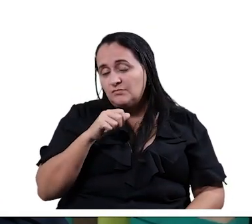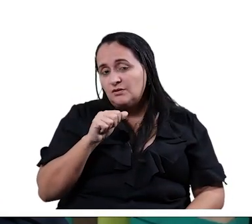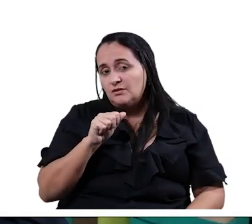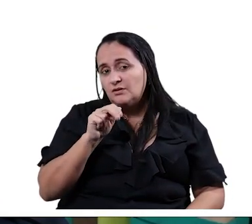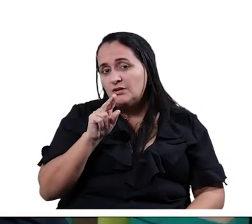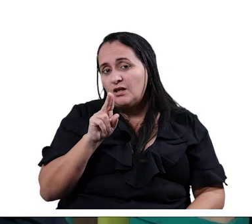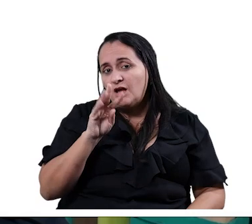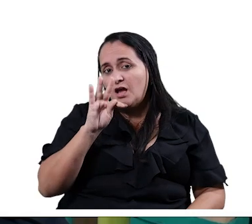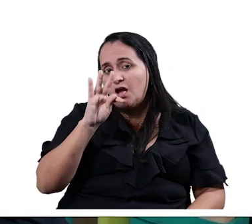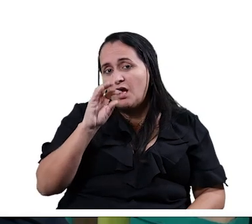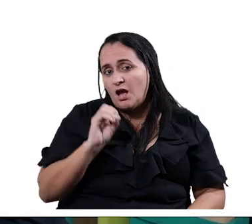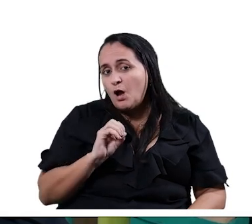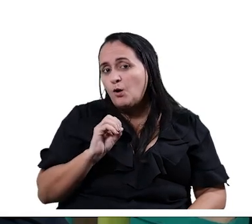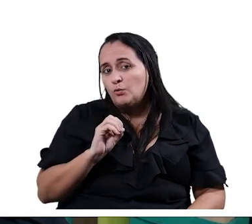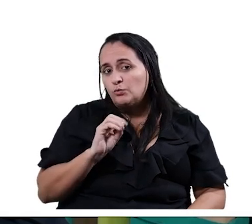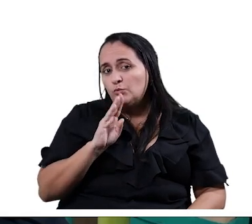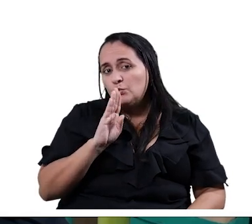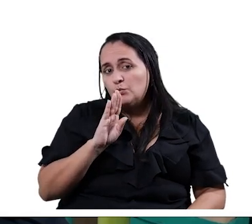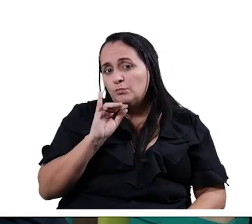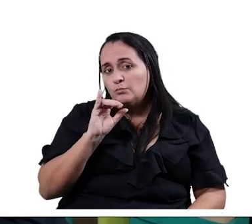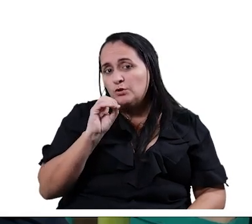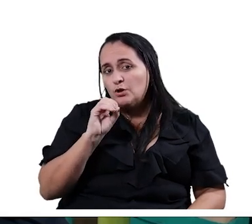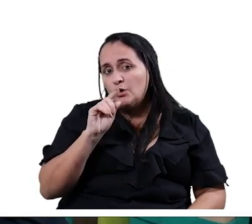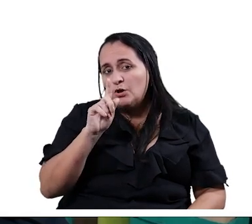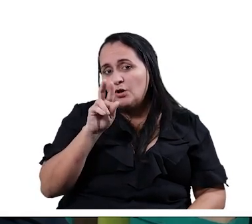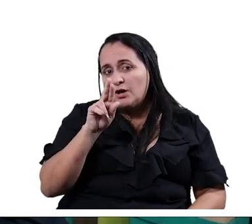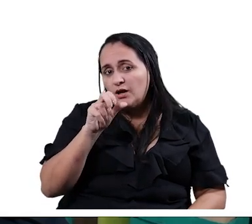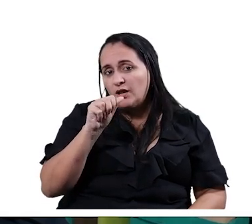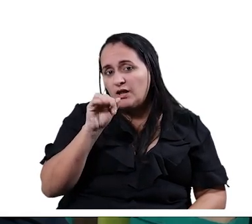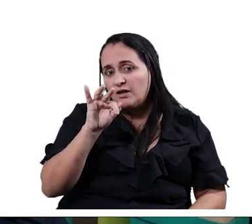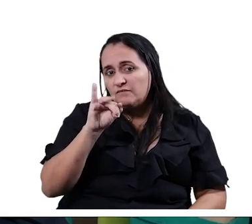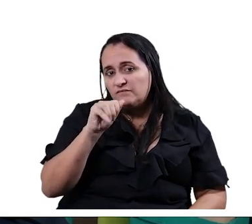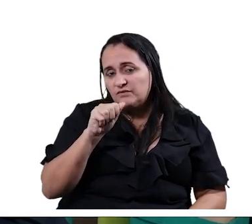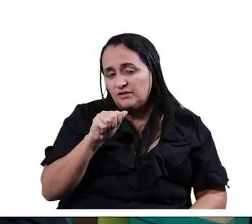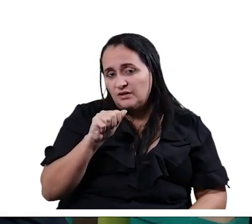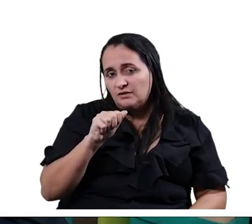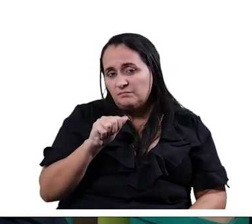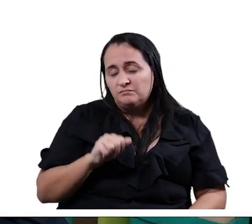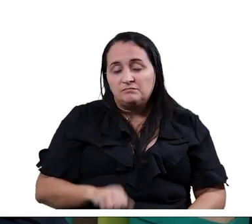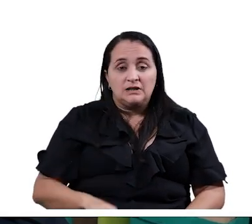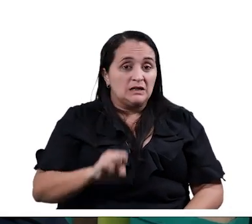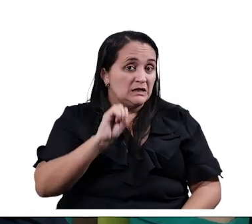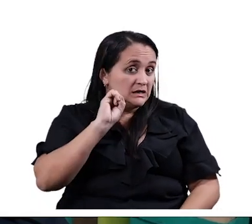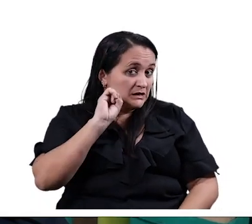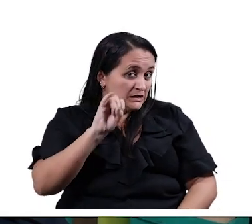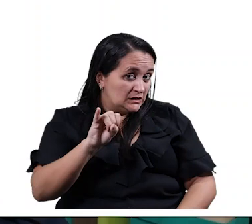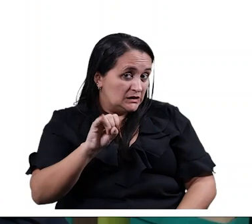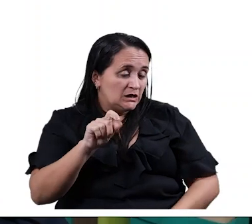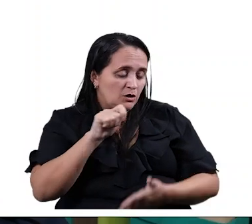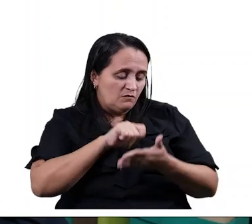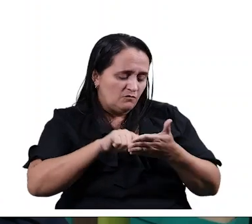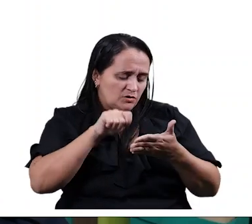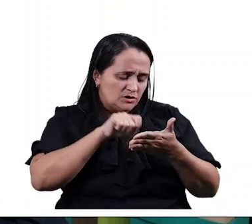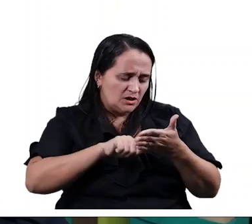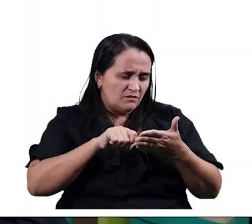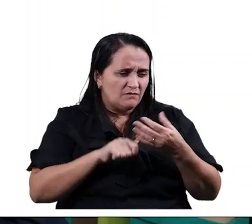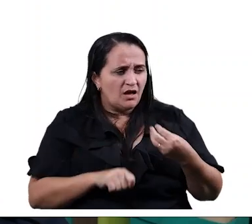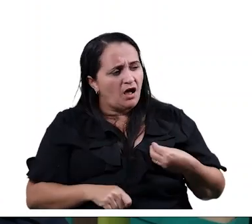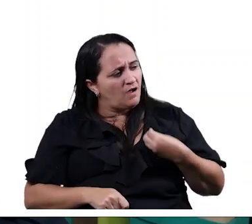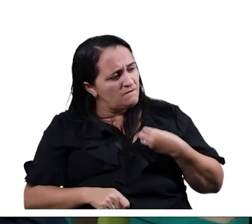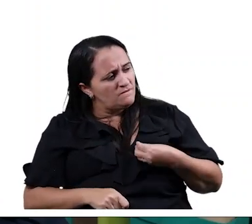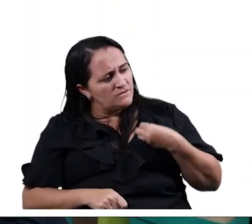autobiografia. Se eu resolver escrever sobre a vida de uma outra pessoa, aí eu vou estar fazendo